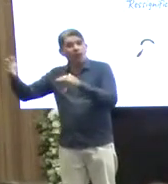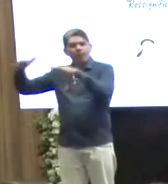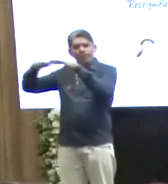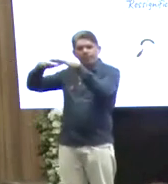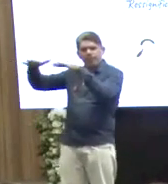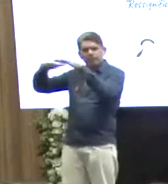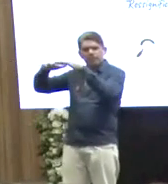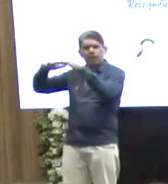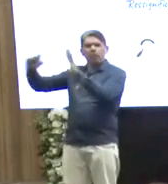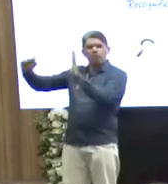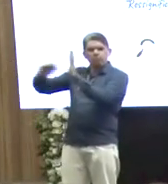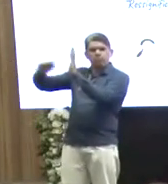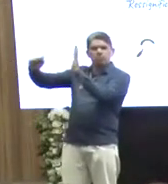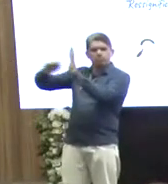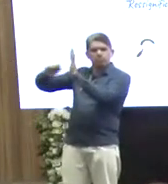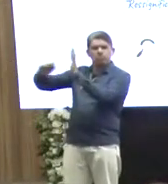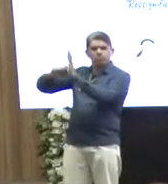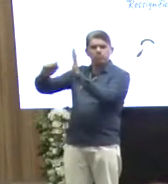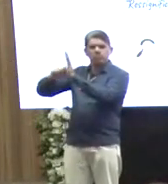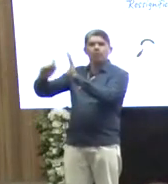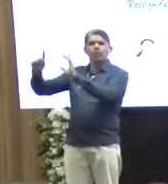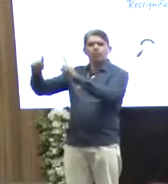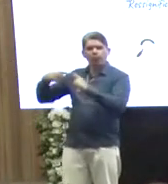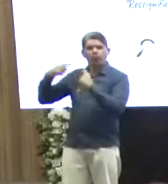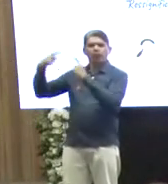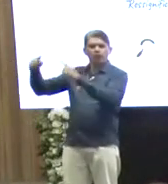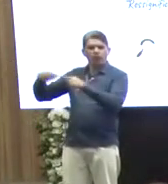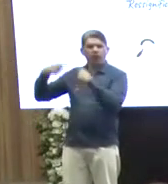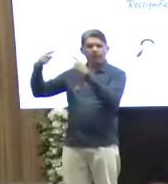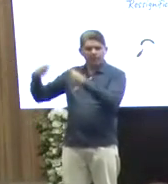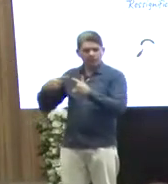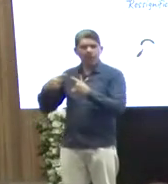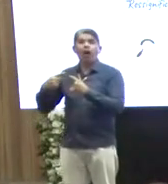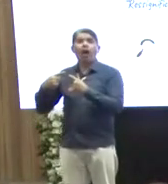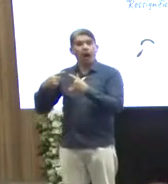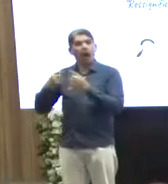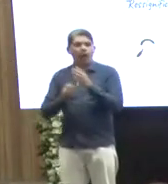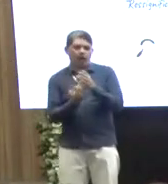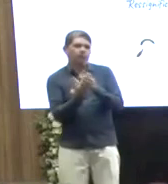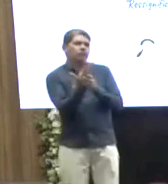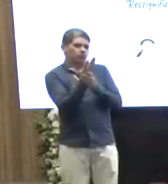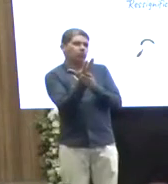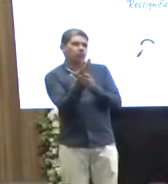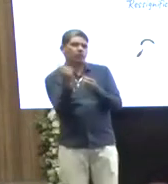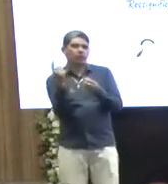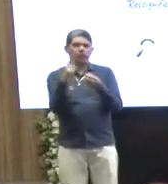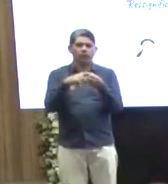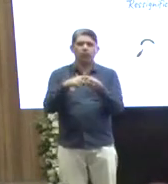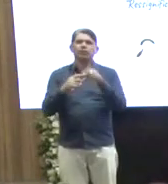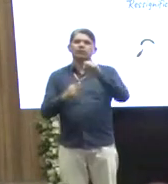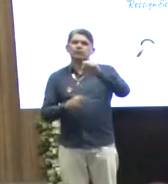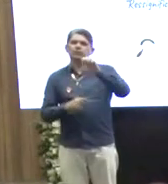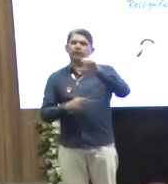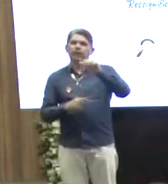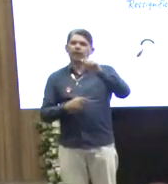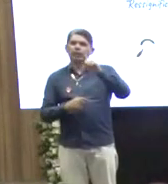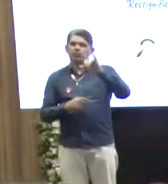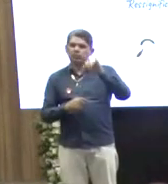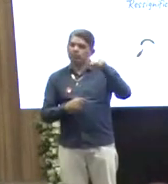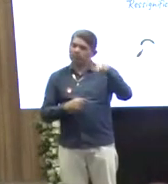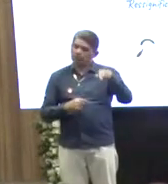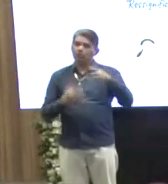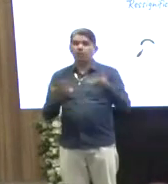do governo, falaram, olha, está ausente essa dimensão na política pública educacional que nós fazemos.